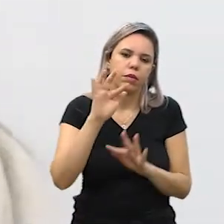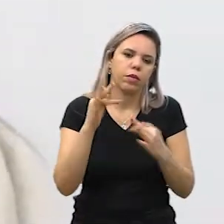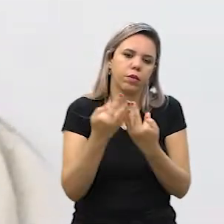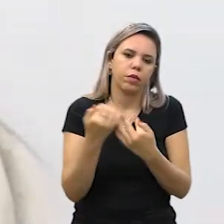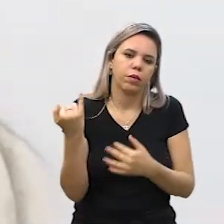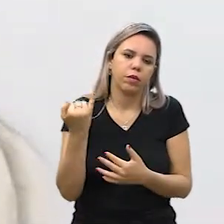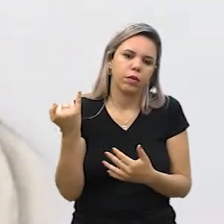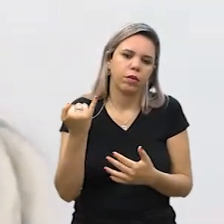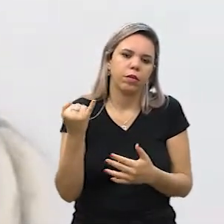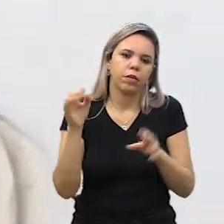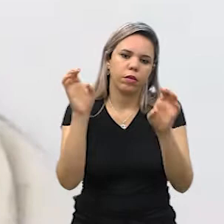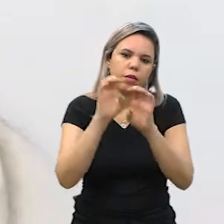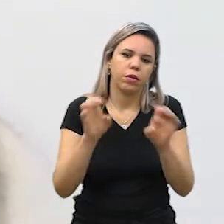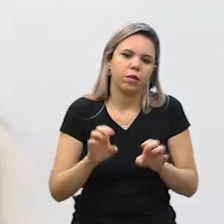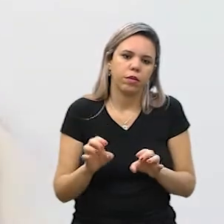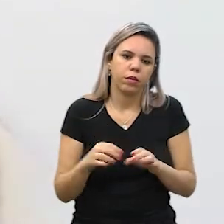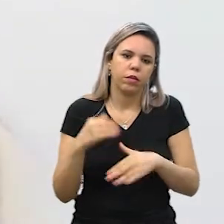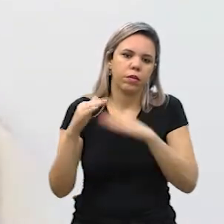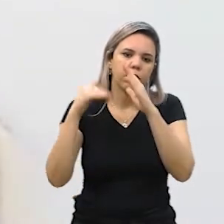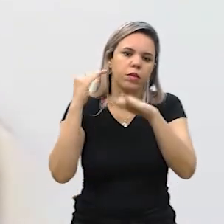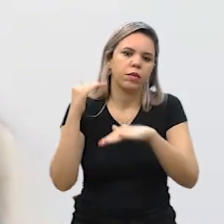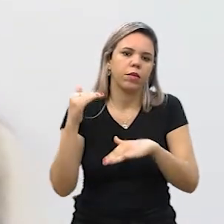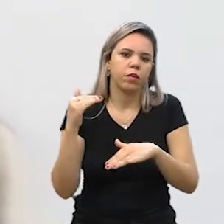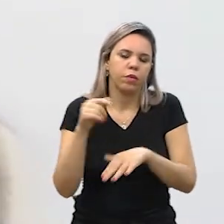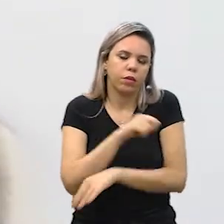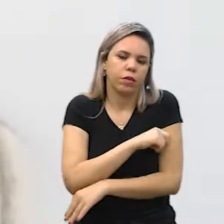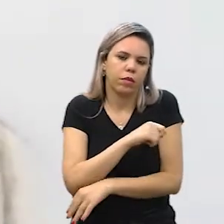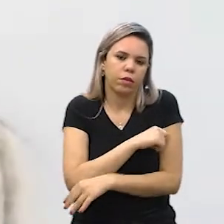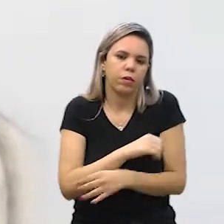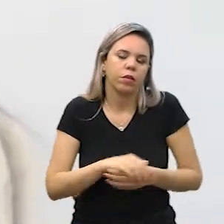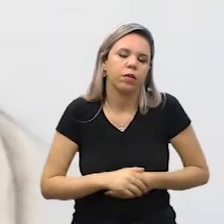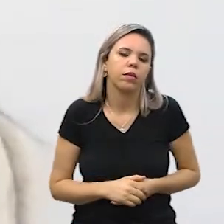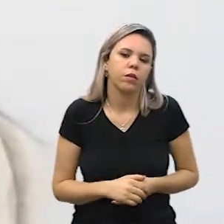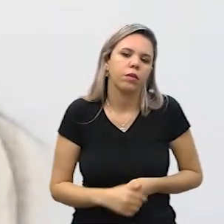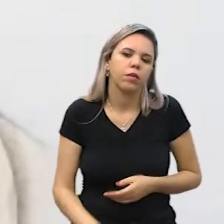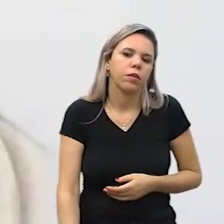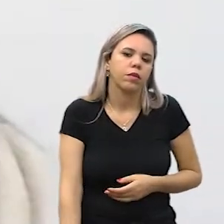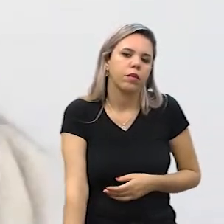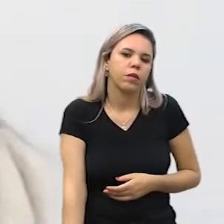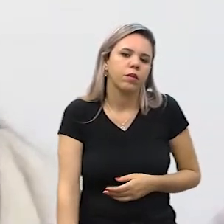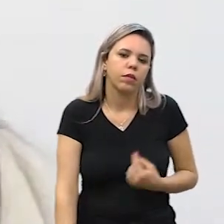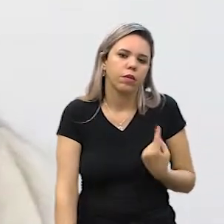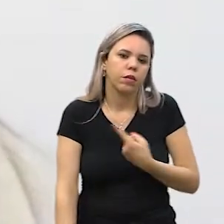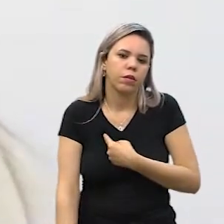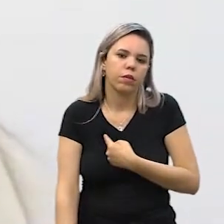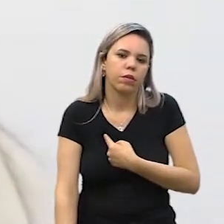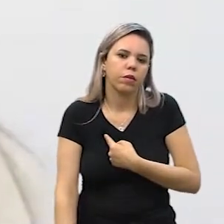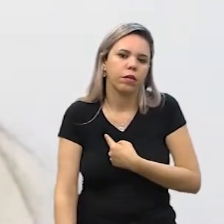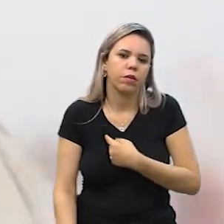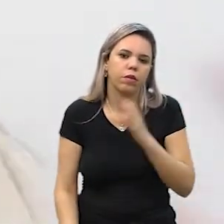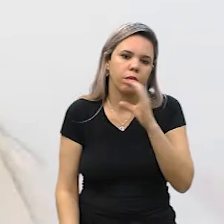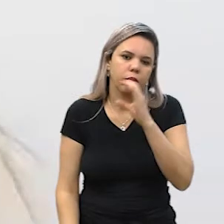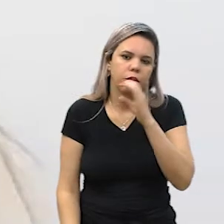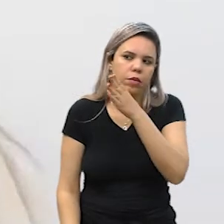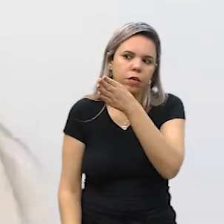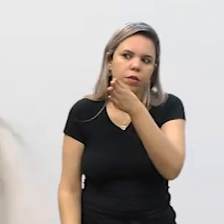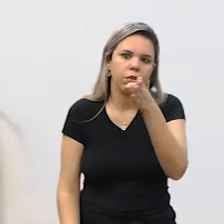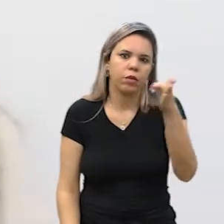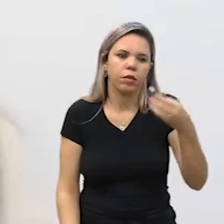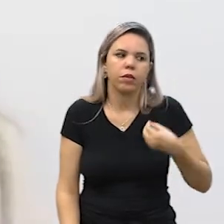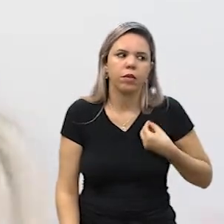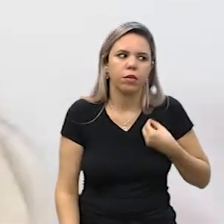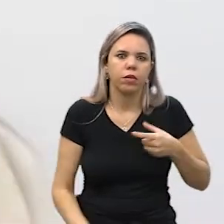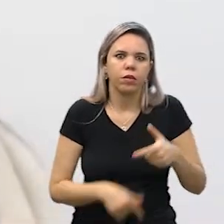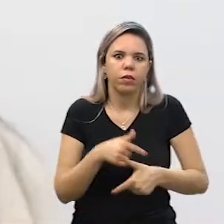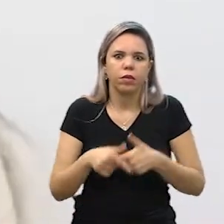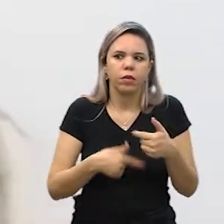família na estruturação e no desenvolvimento do aluno, né? A gente, com essa correria, essa vida moderna,